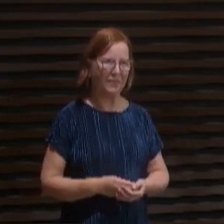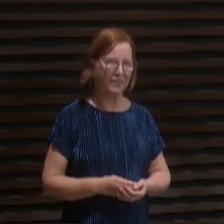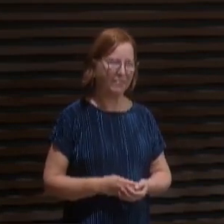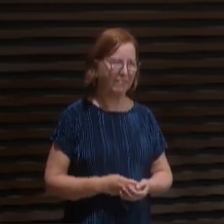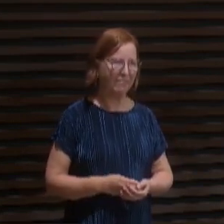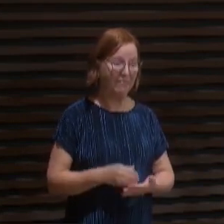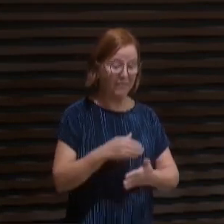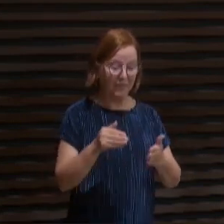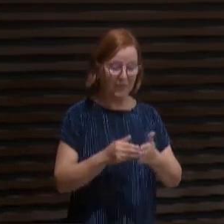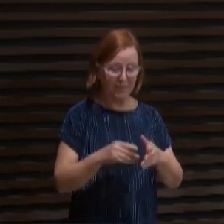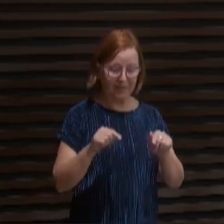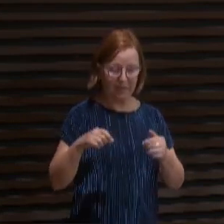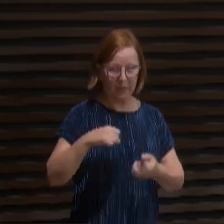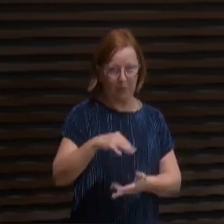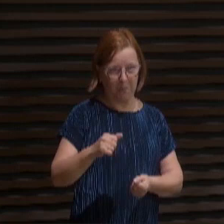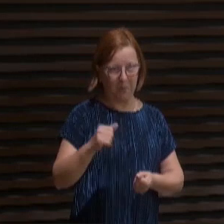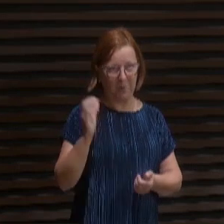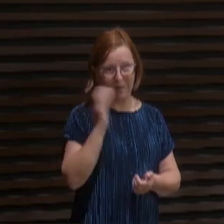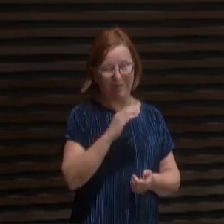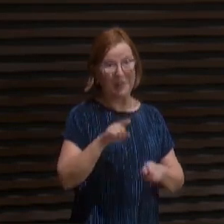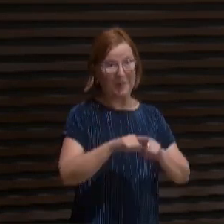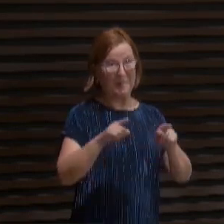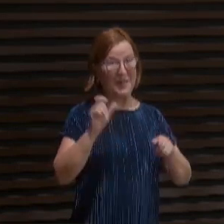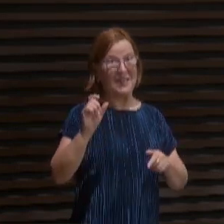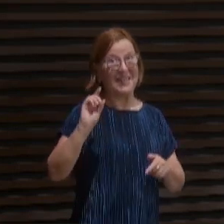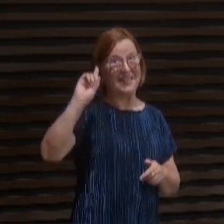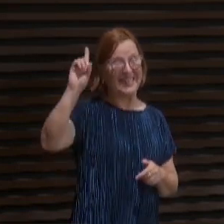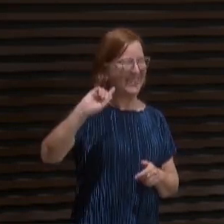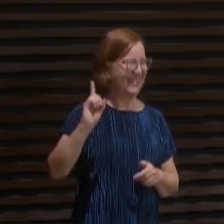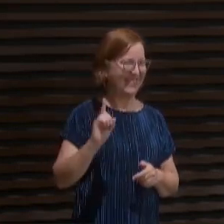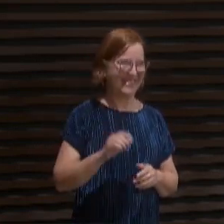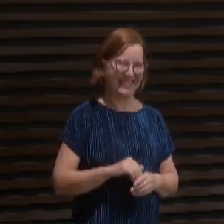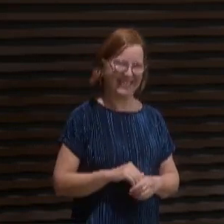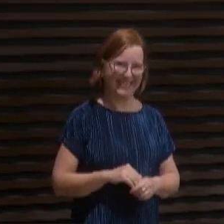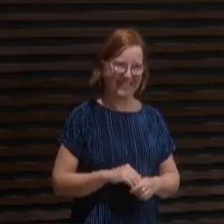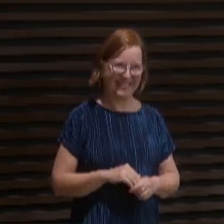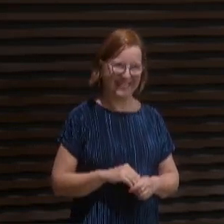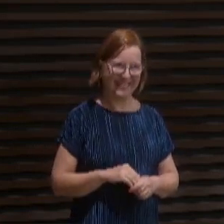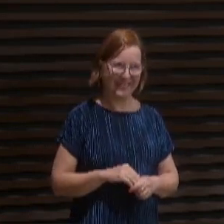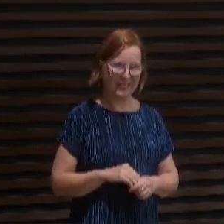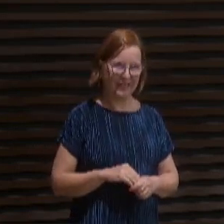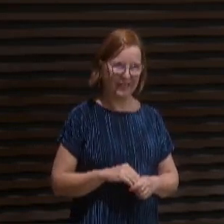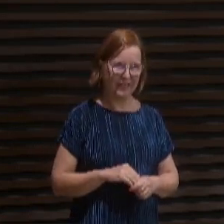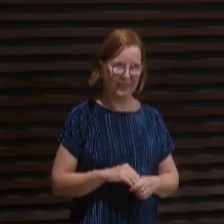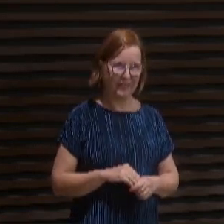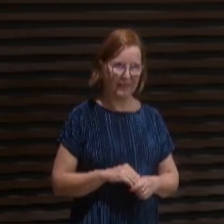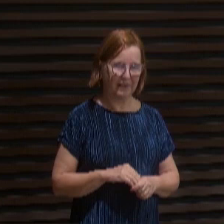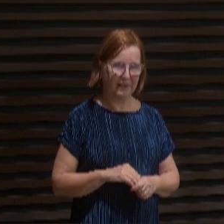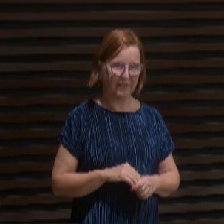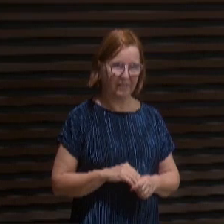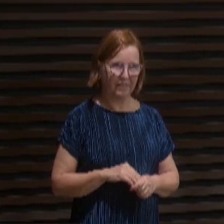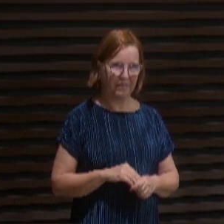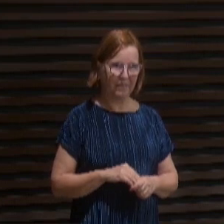Tudo nesse mundo é transitório, mas a palavra de Deus não. Não racionalize a